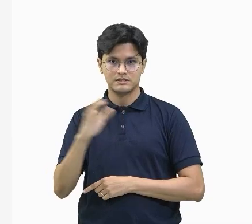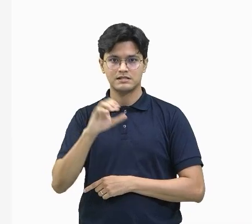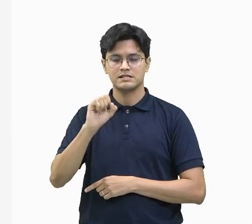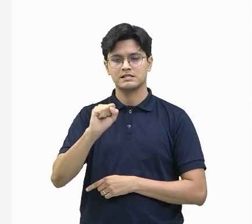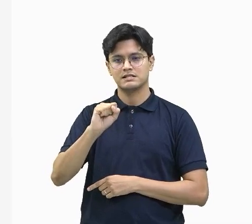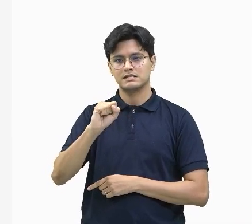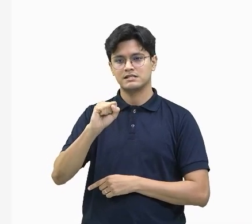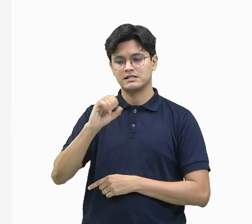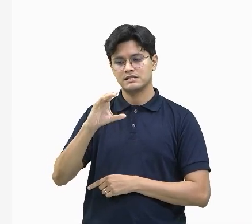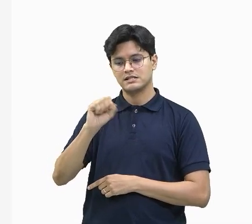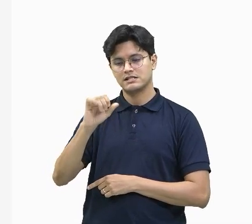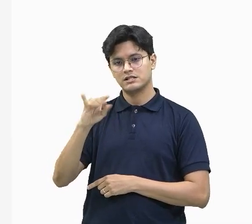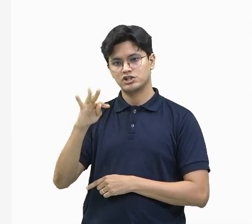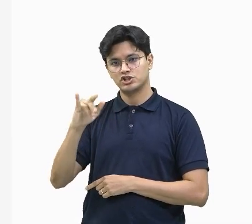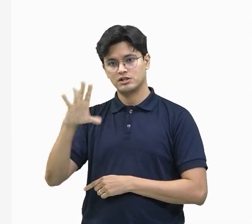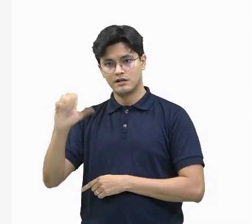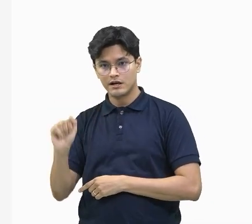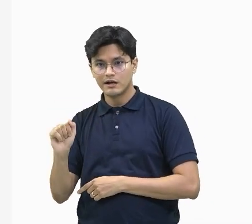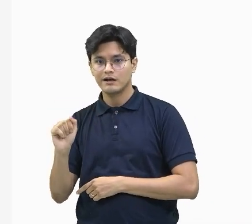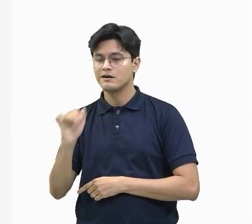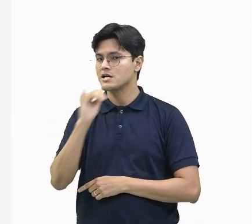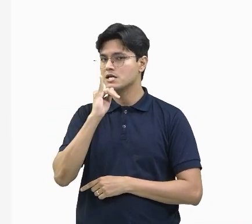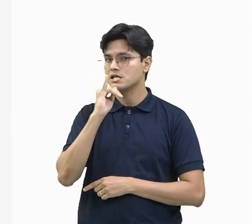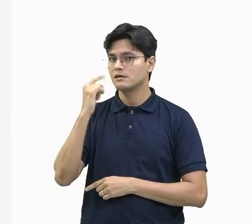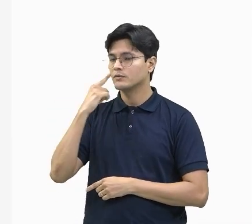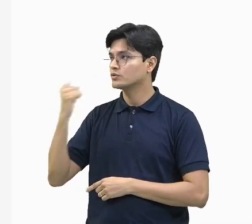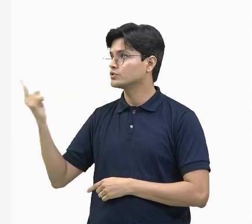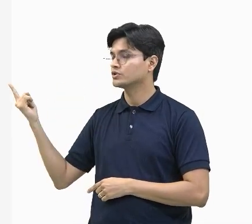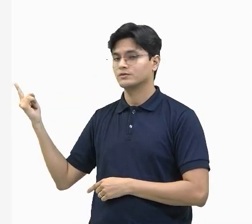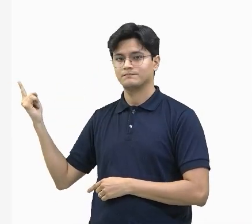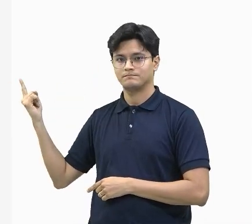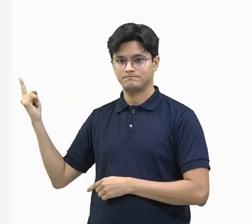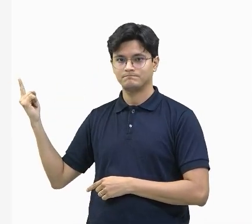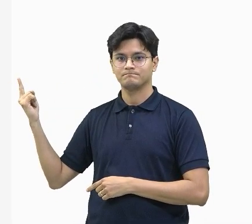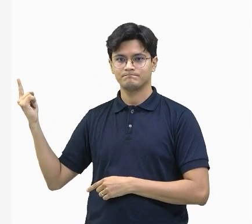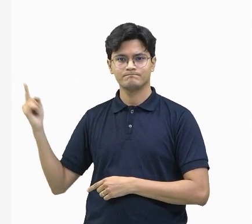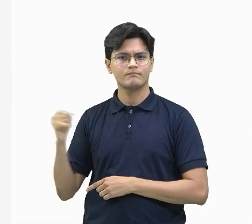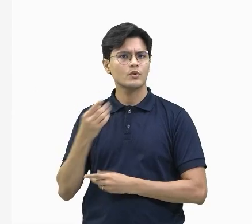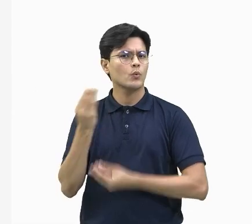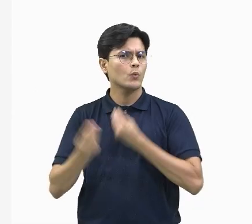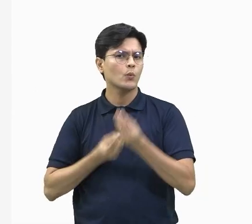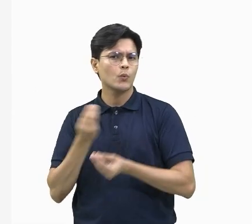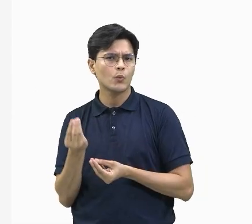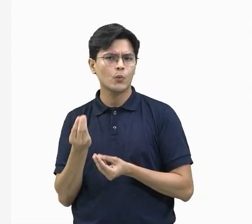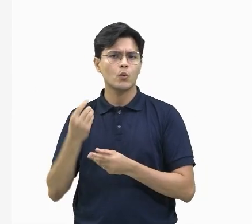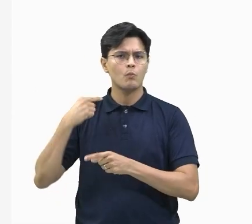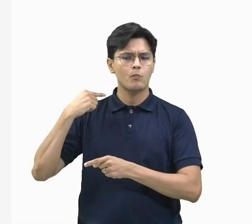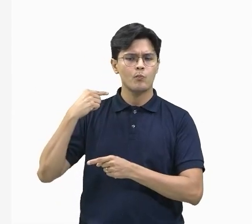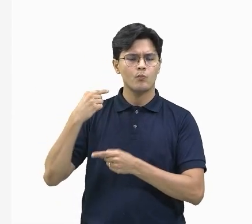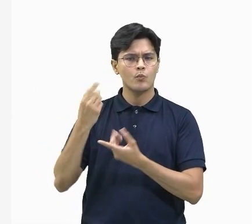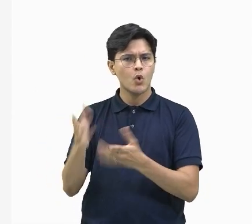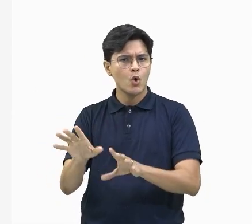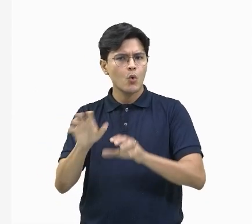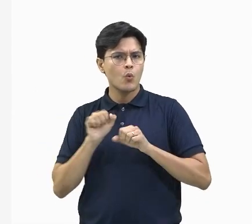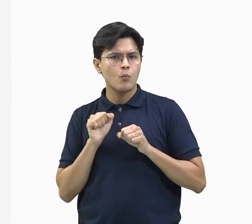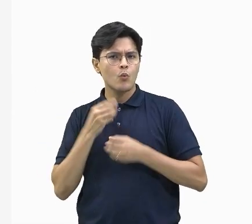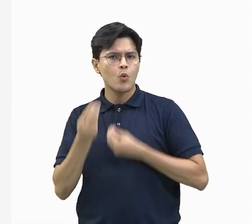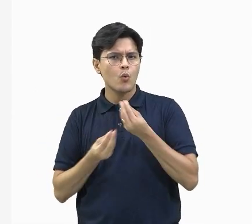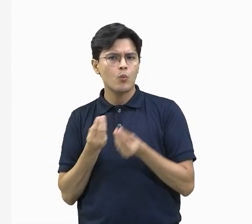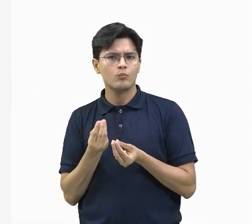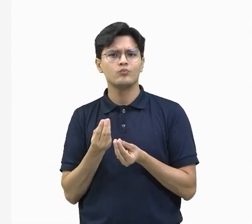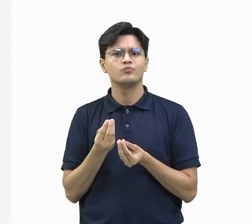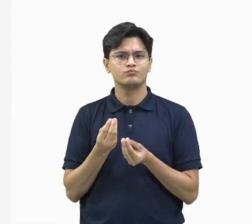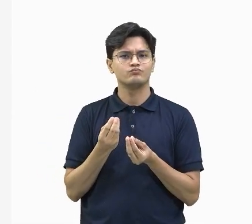infecções congênitas, nós temos a toxoplasmose congênita, que ela é passada através de um protozoário